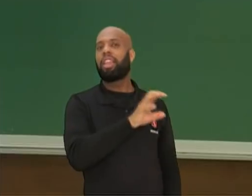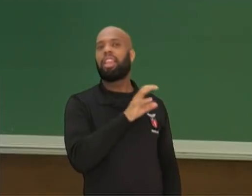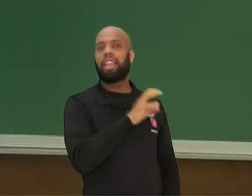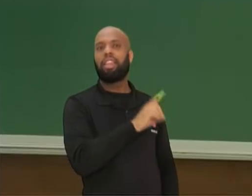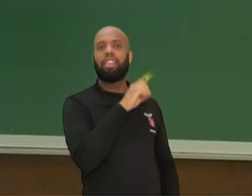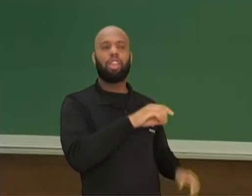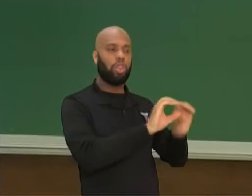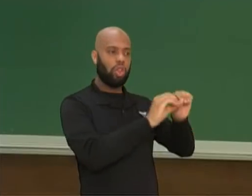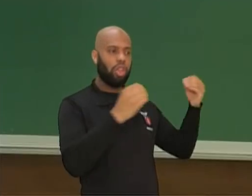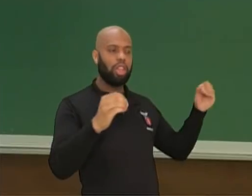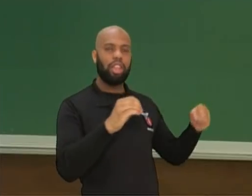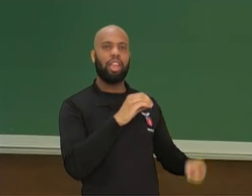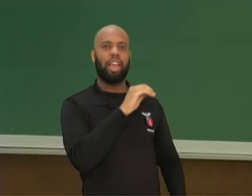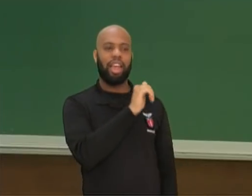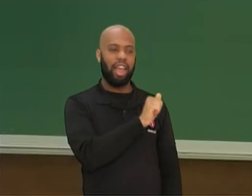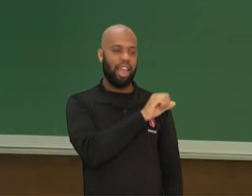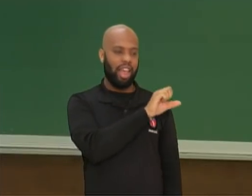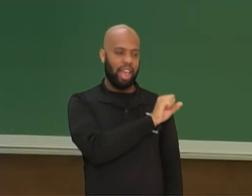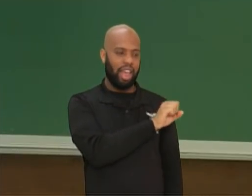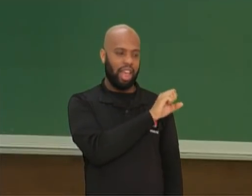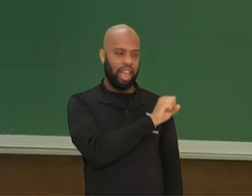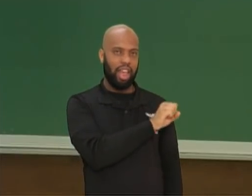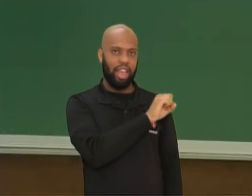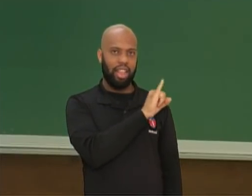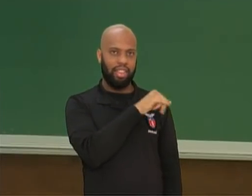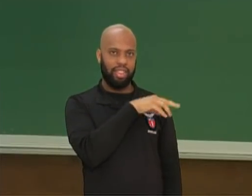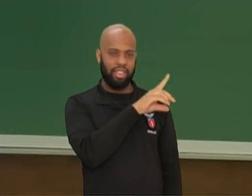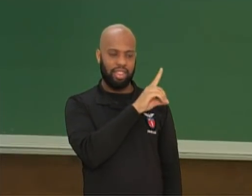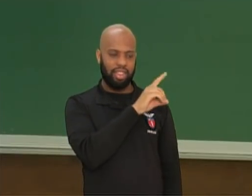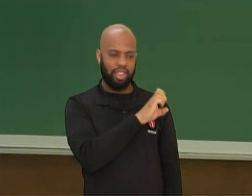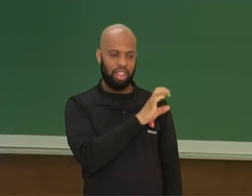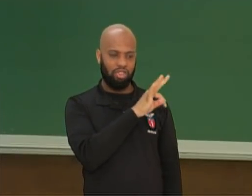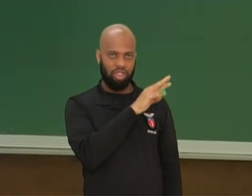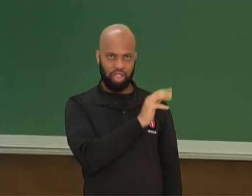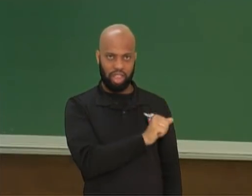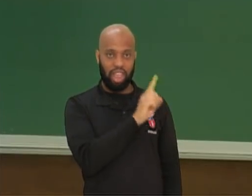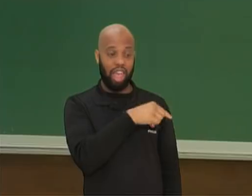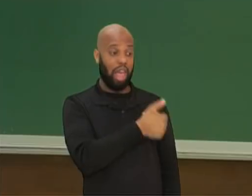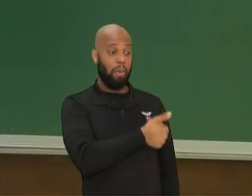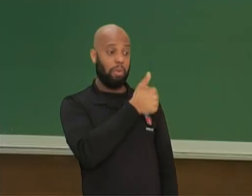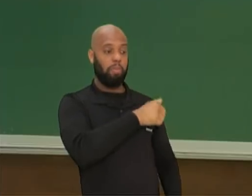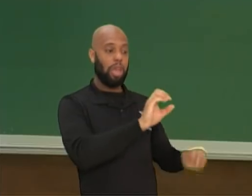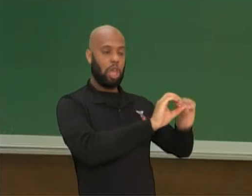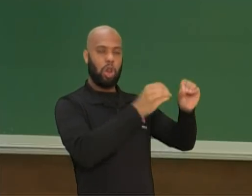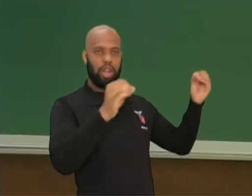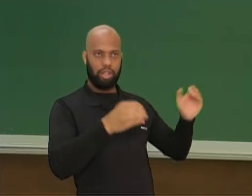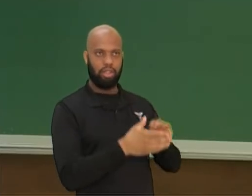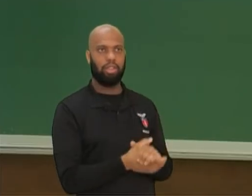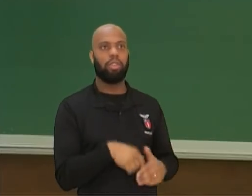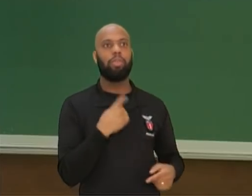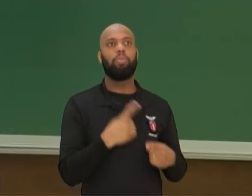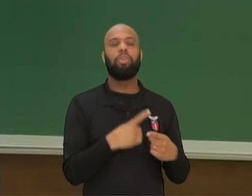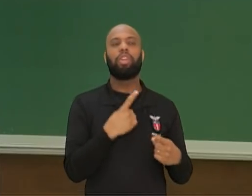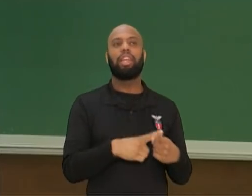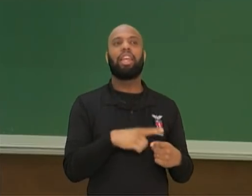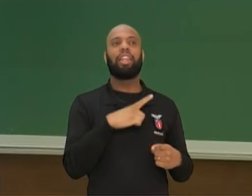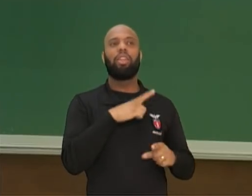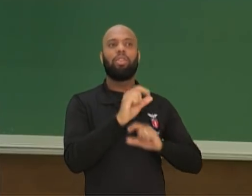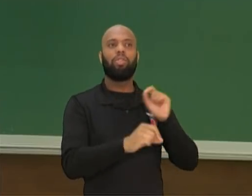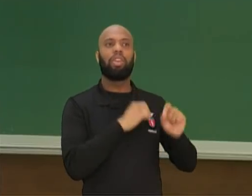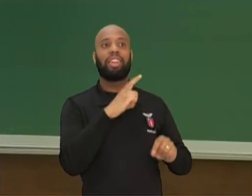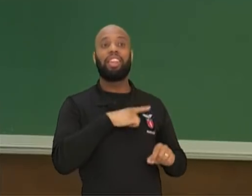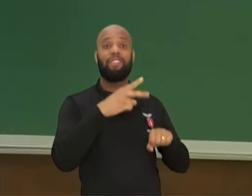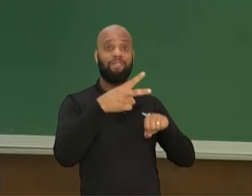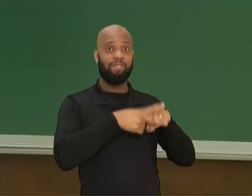de oração assindética. É a primeira oração. Por que é a primeira oração? Porque ela está marcada